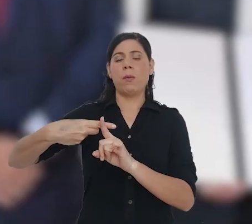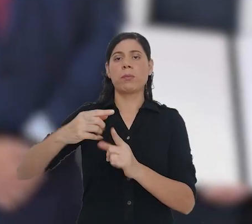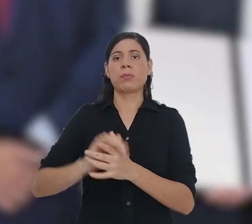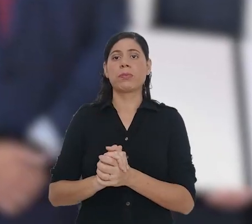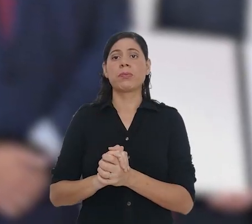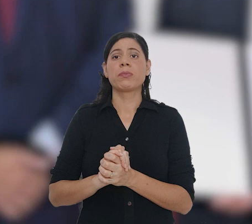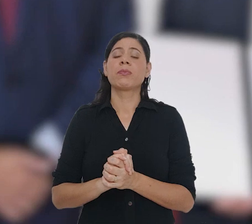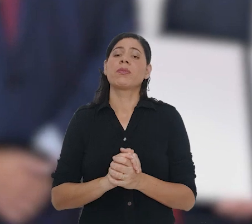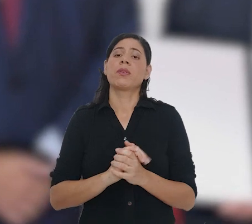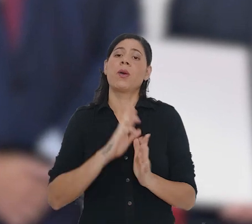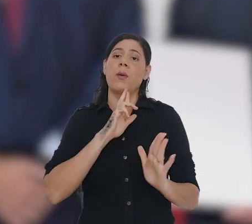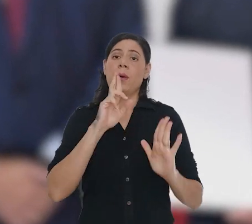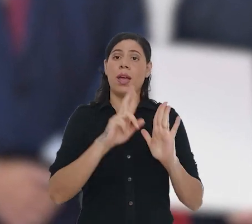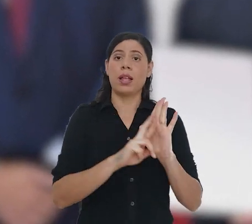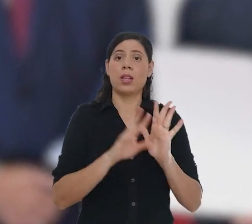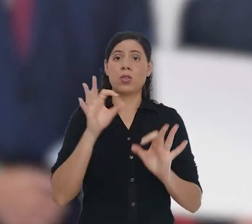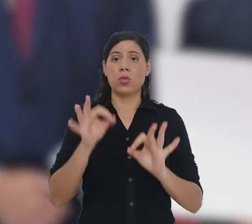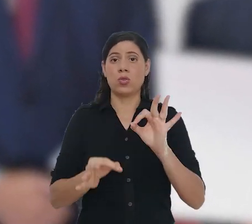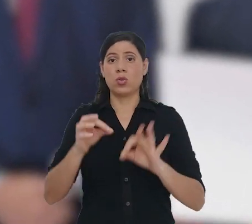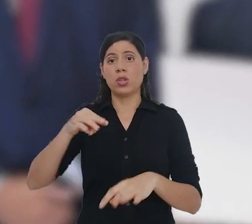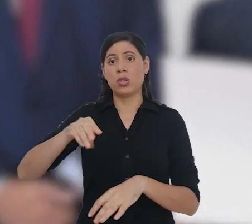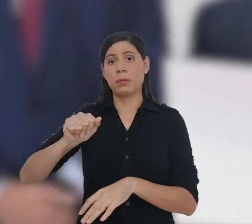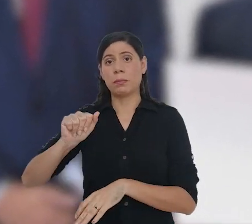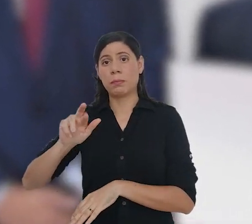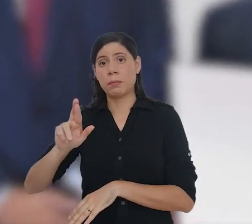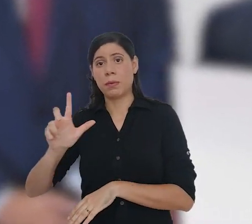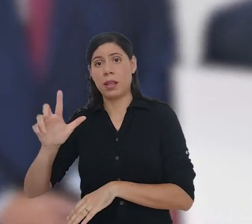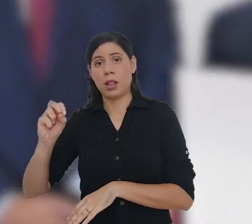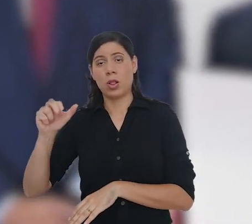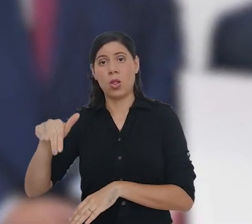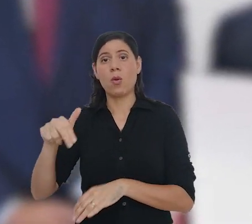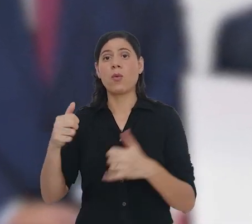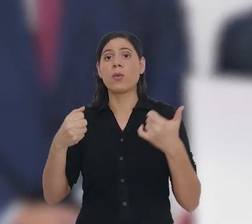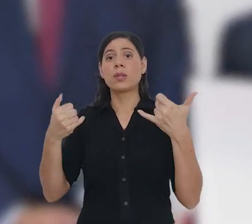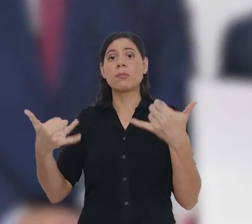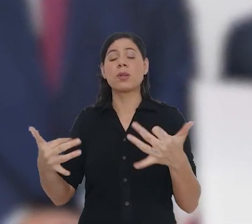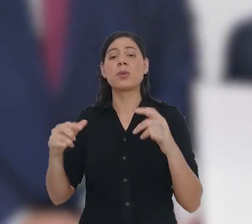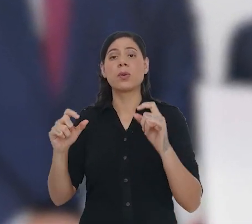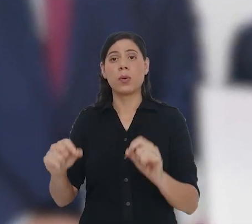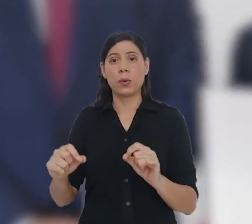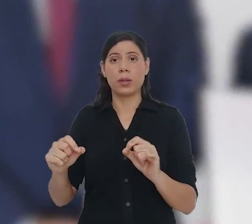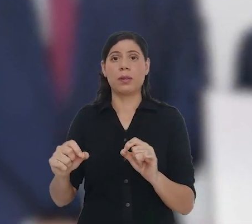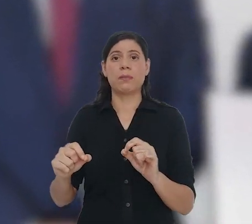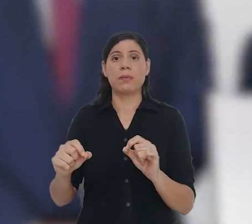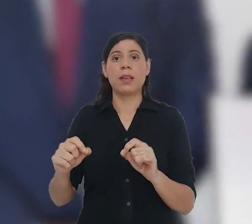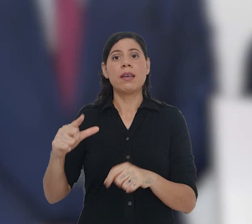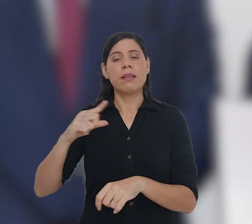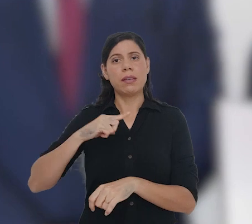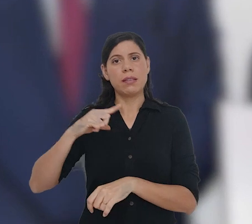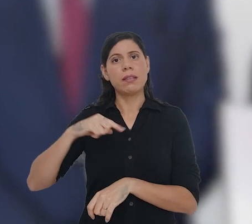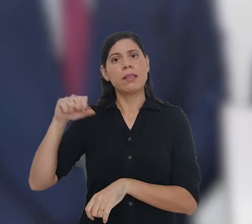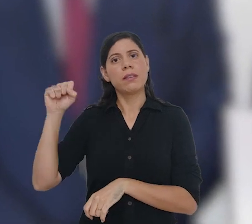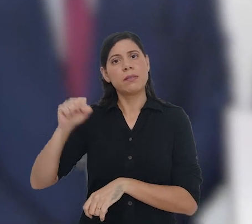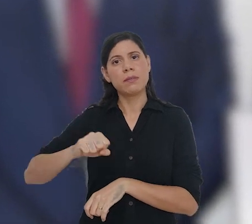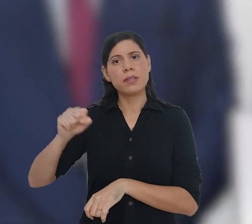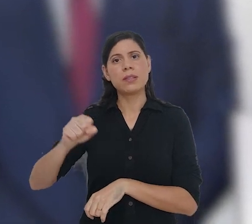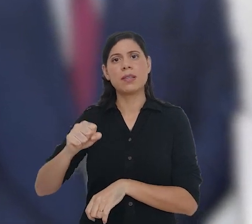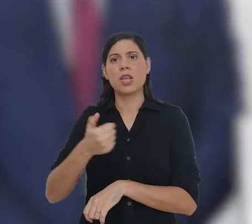o relator, juiz federal convocado Marlon Souza, considerou que a autoria e o elemento subjetivo